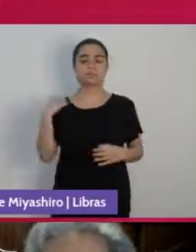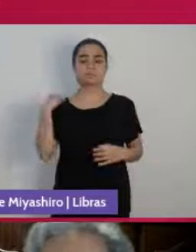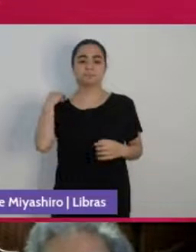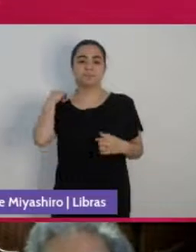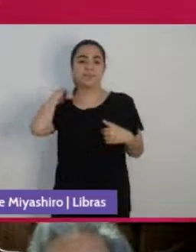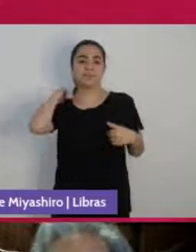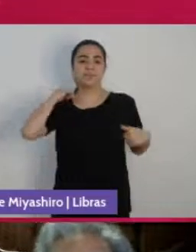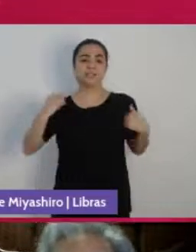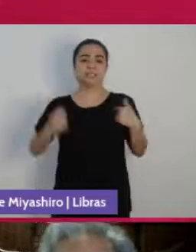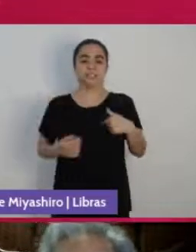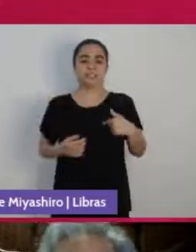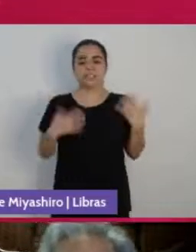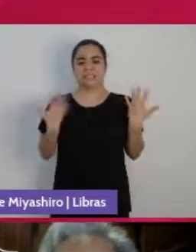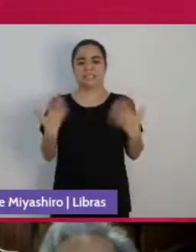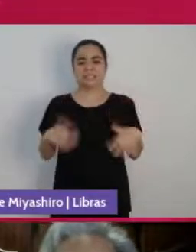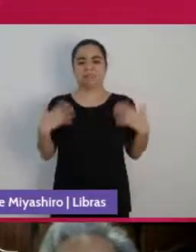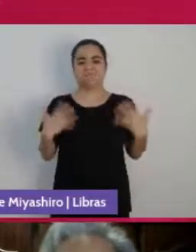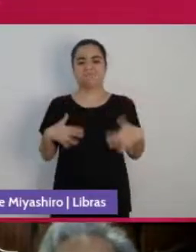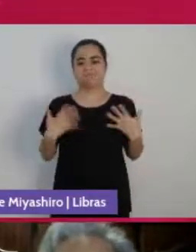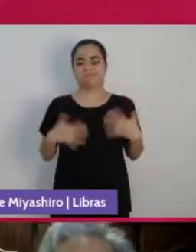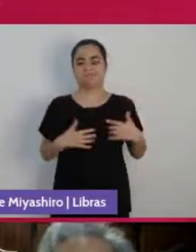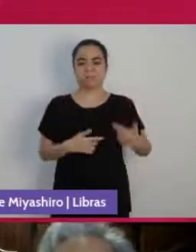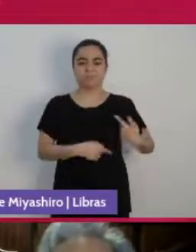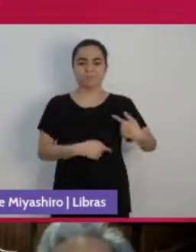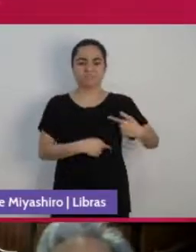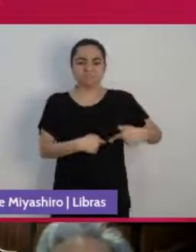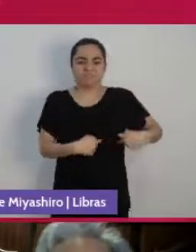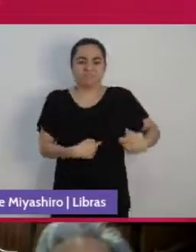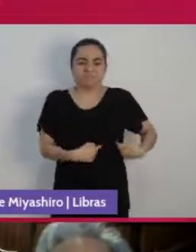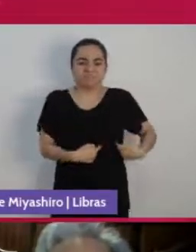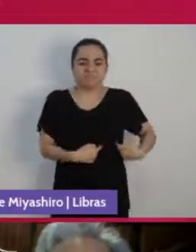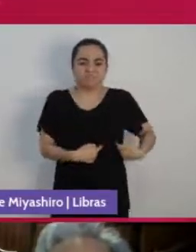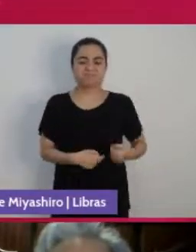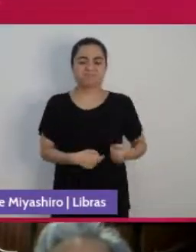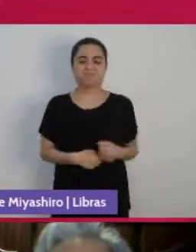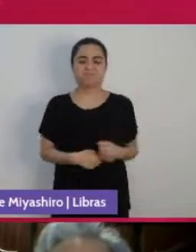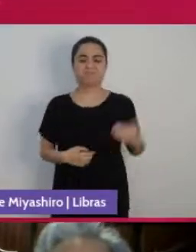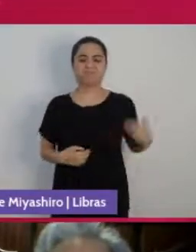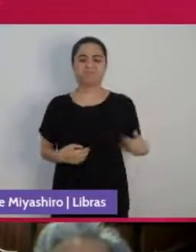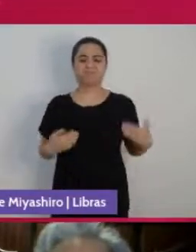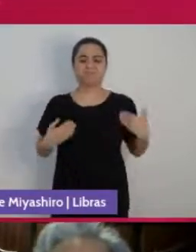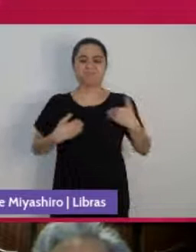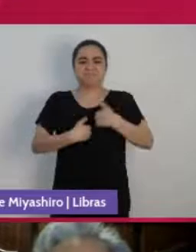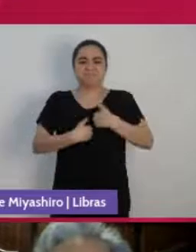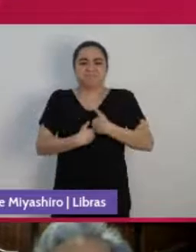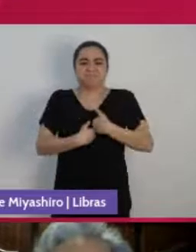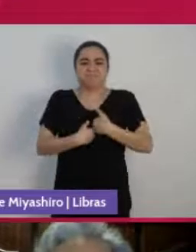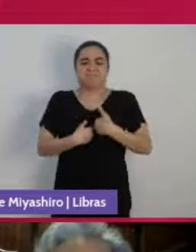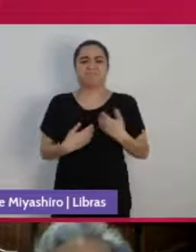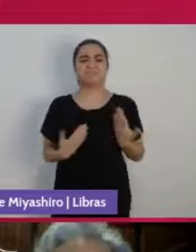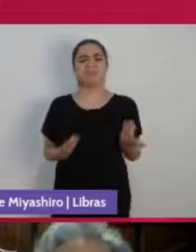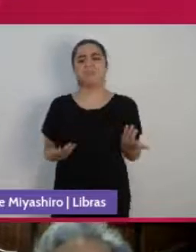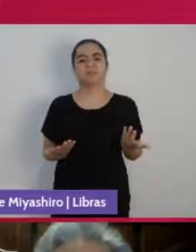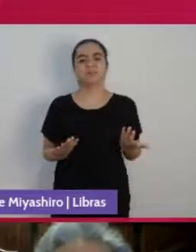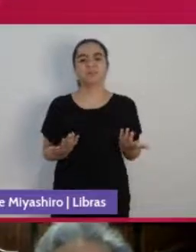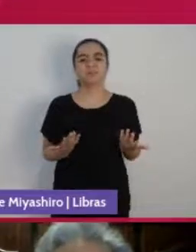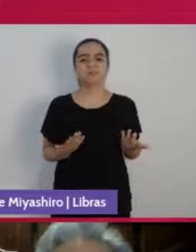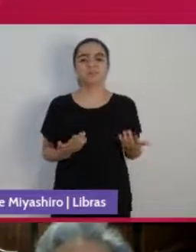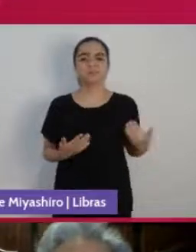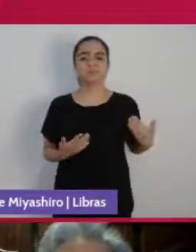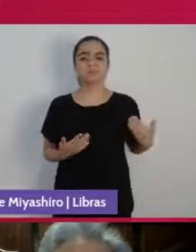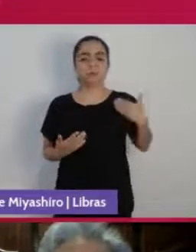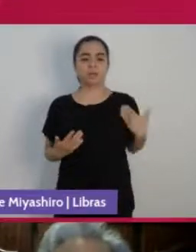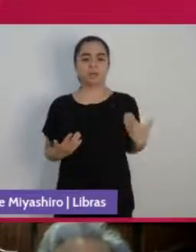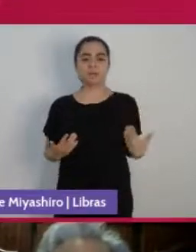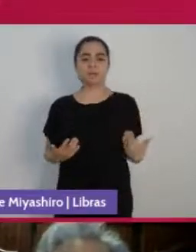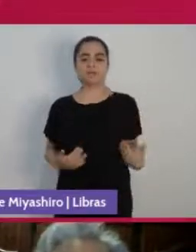céu, né? Ó, mamilo virado, o peitoral curtinho aqui. Lembra que o peitoral tem que ser